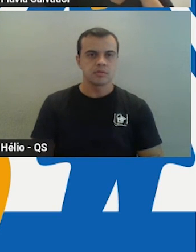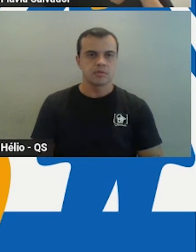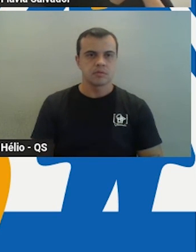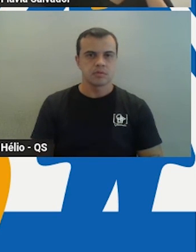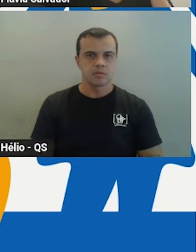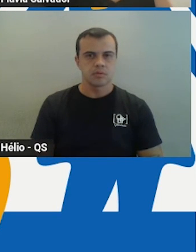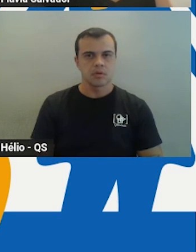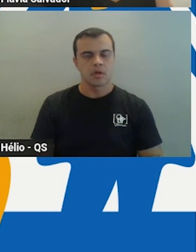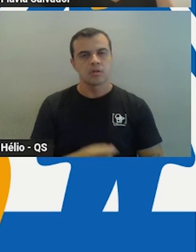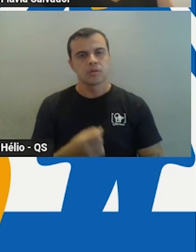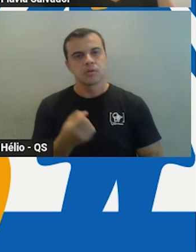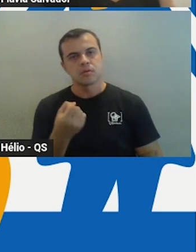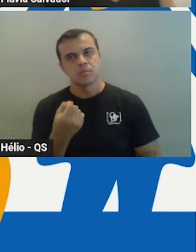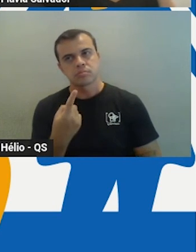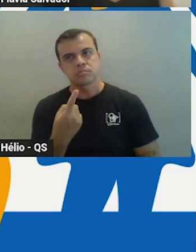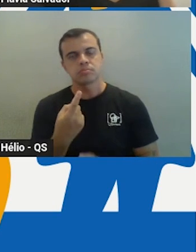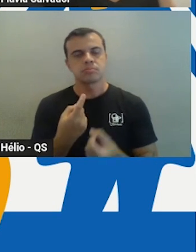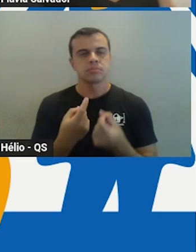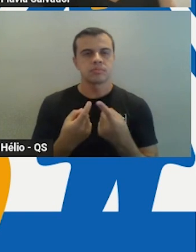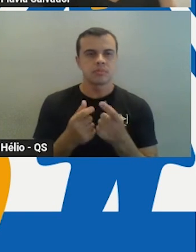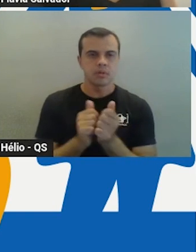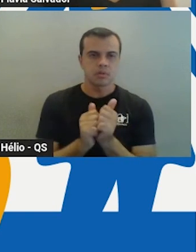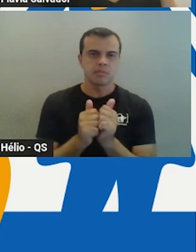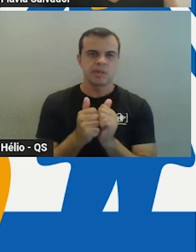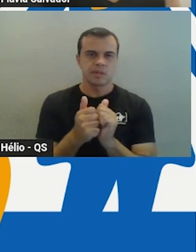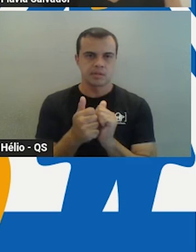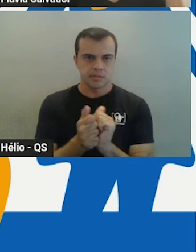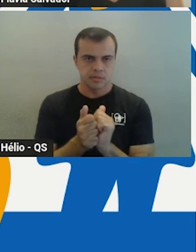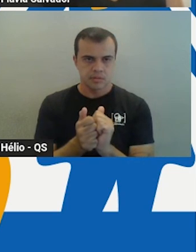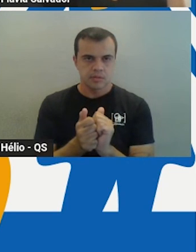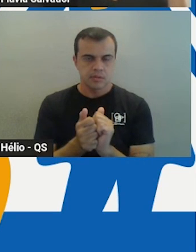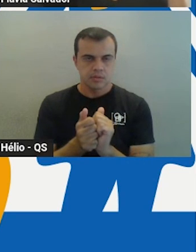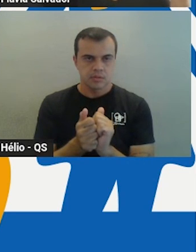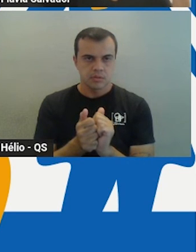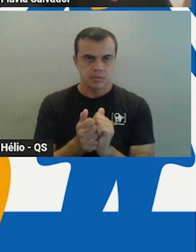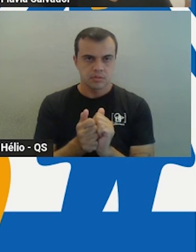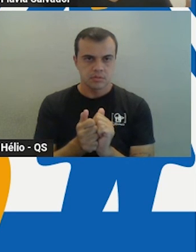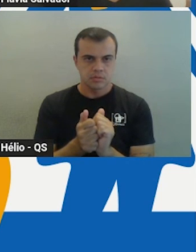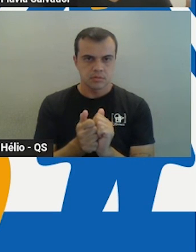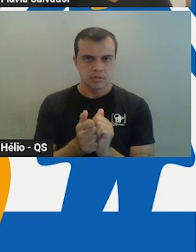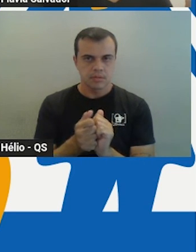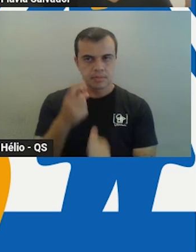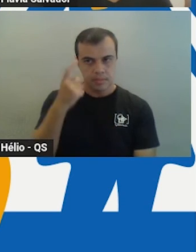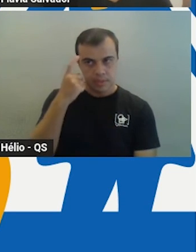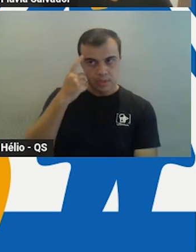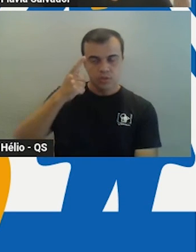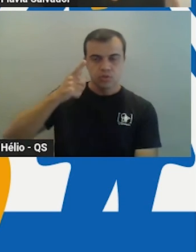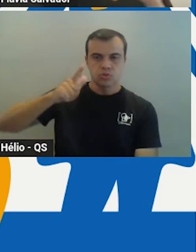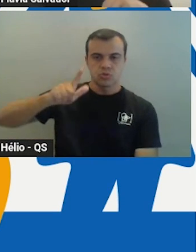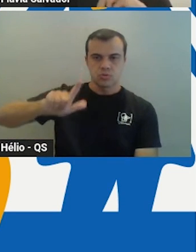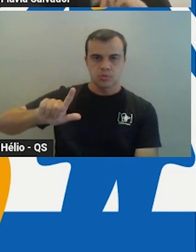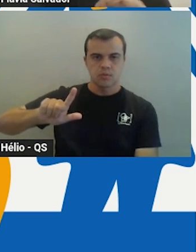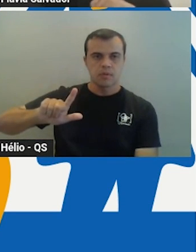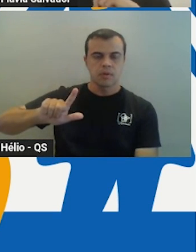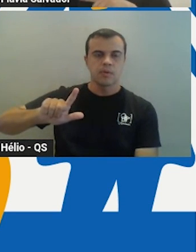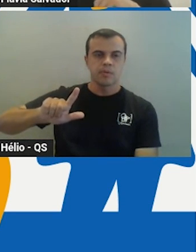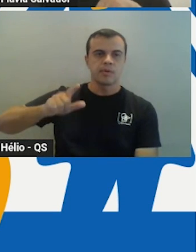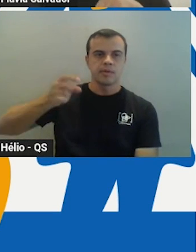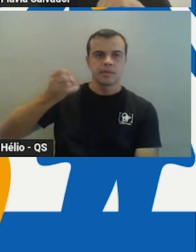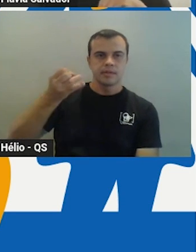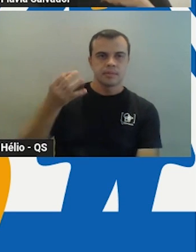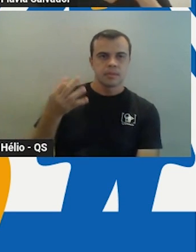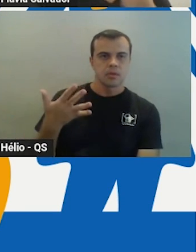uma ou outra a adaptação vai precisar de ser repensada. E aí, como eu falei